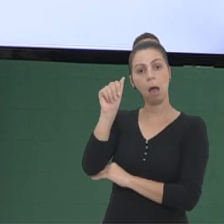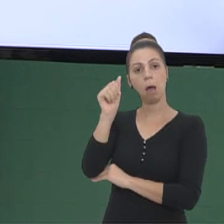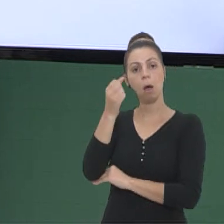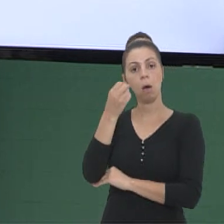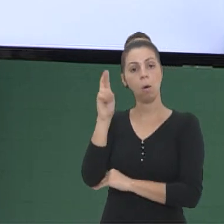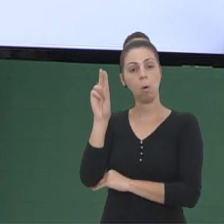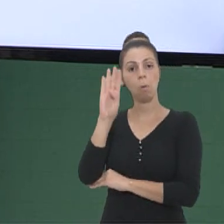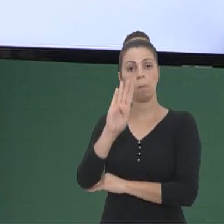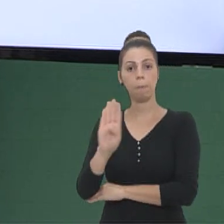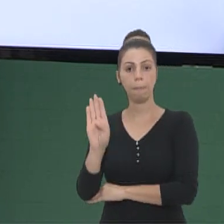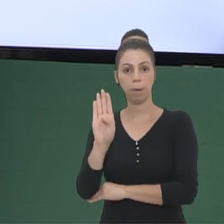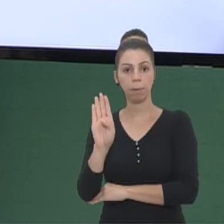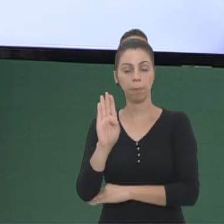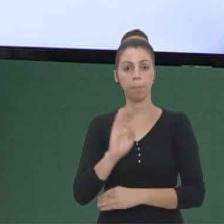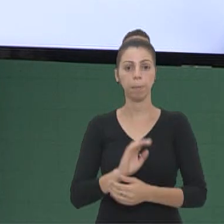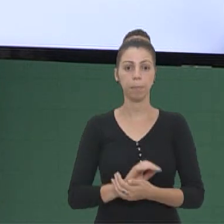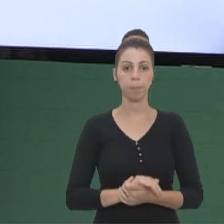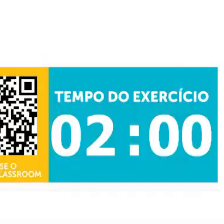ok? Vamos lá.